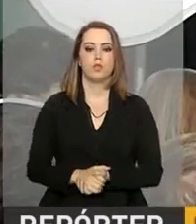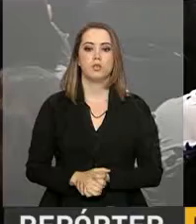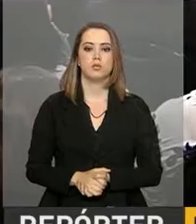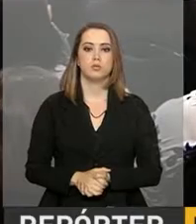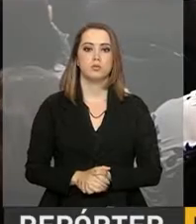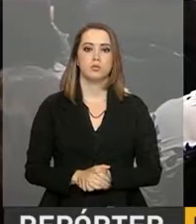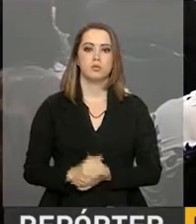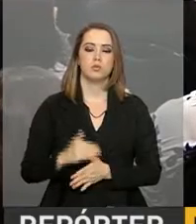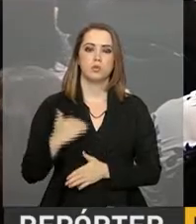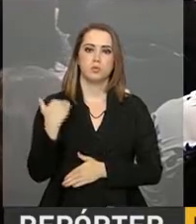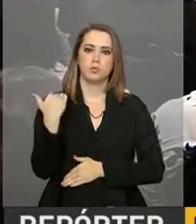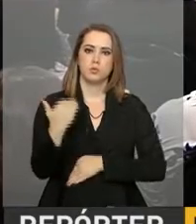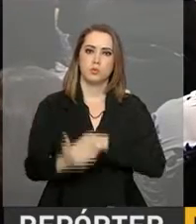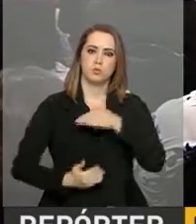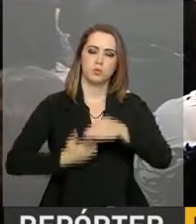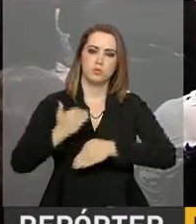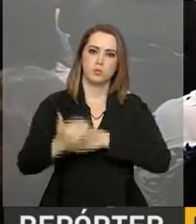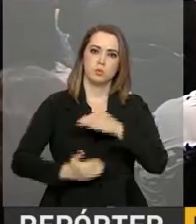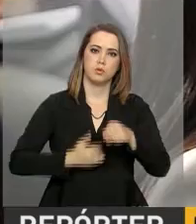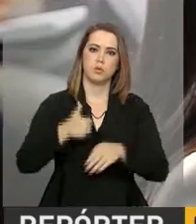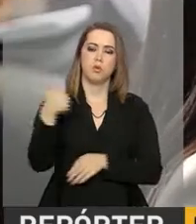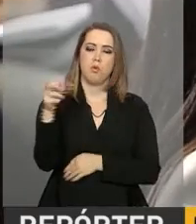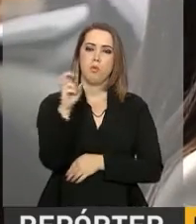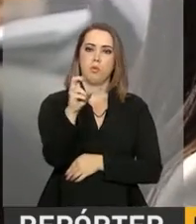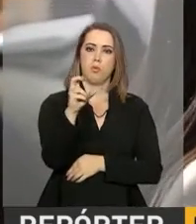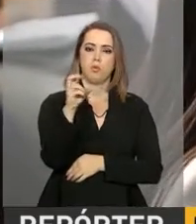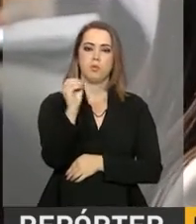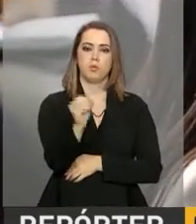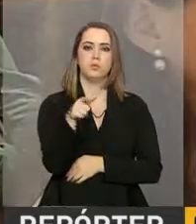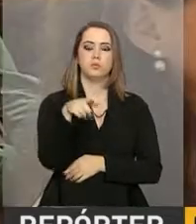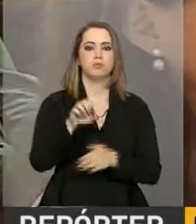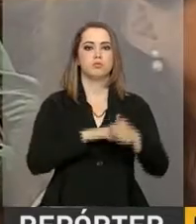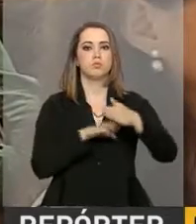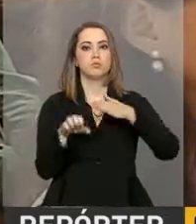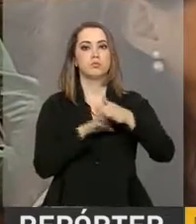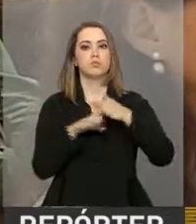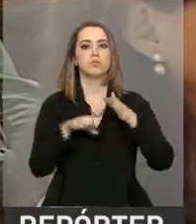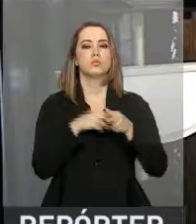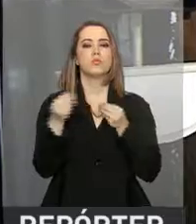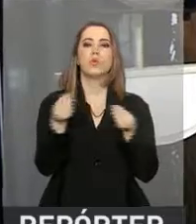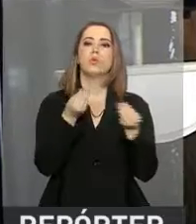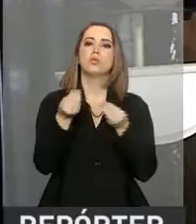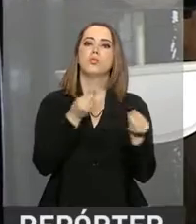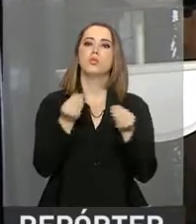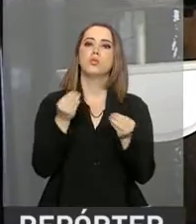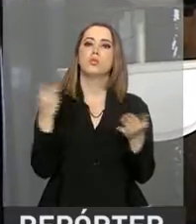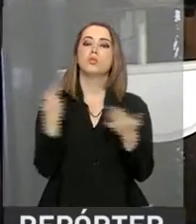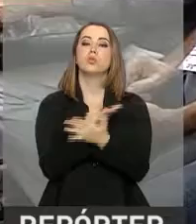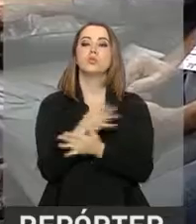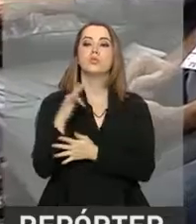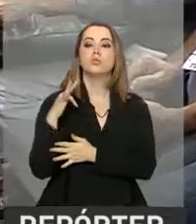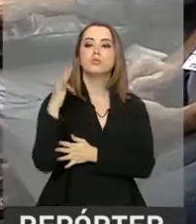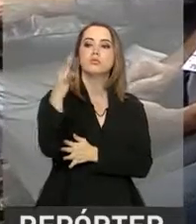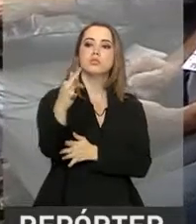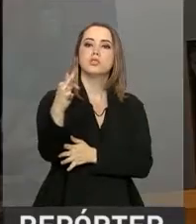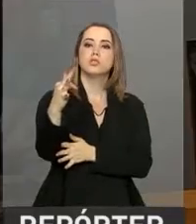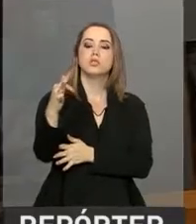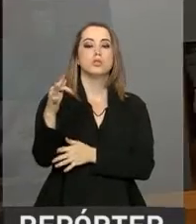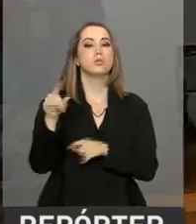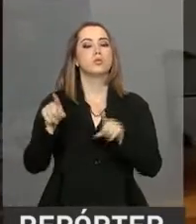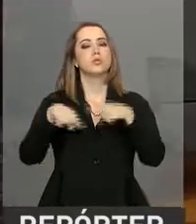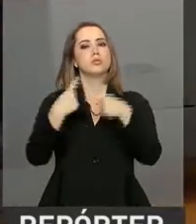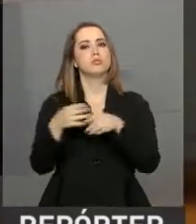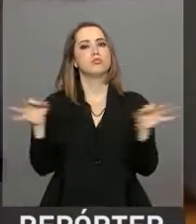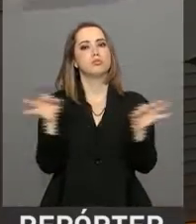Avançar. Mais de 150 empresários discutem no Rio de Janeiro o futuro do turismo após os Jogos Olímpicos. E